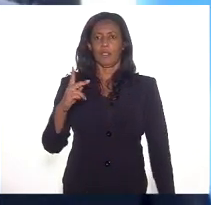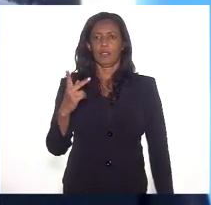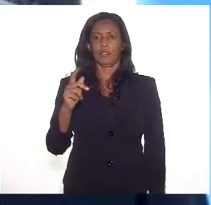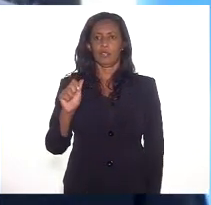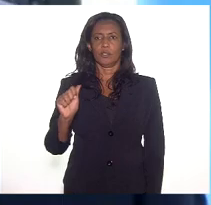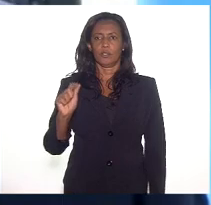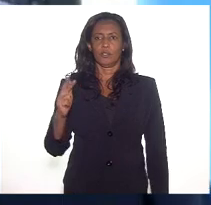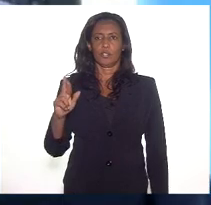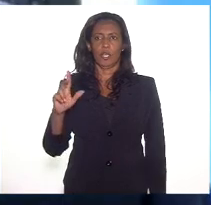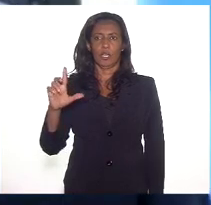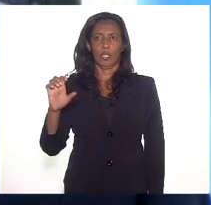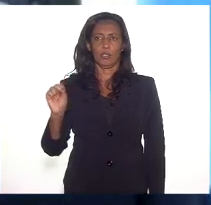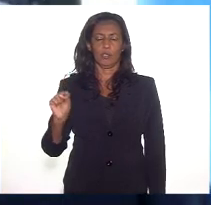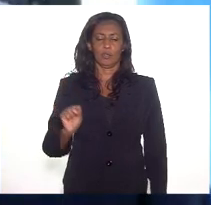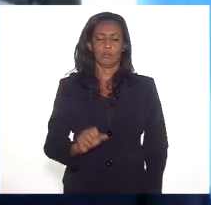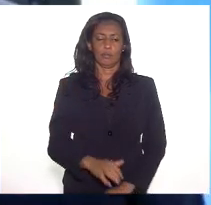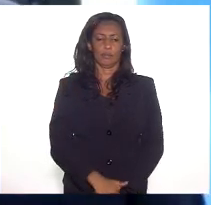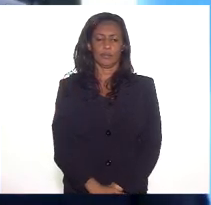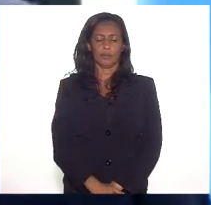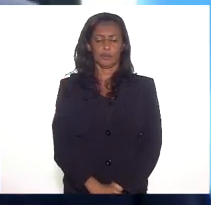Batista.